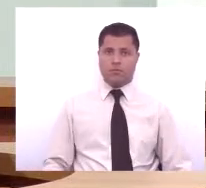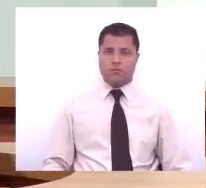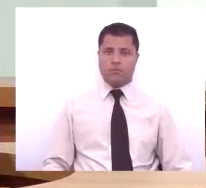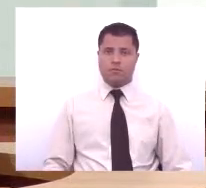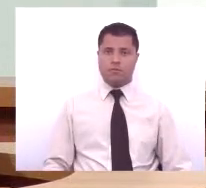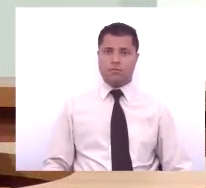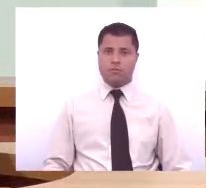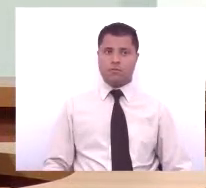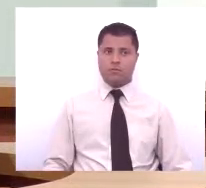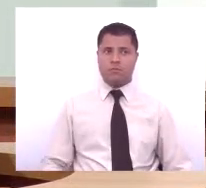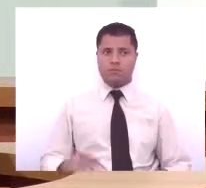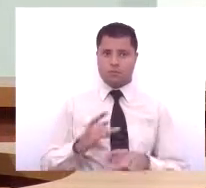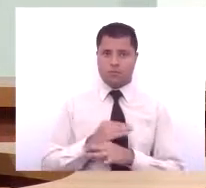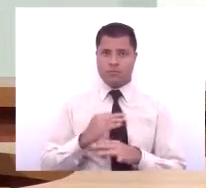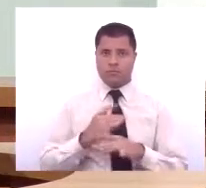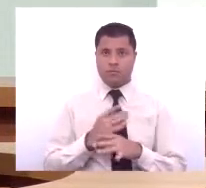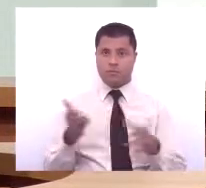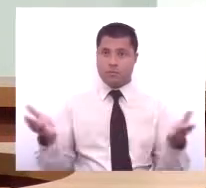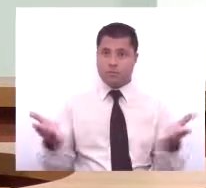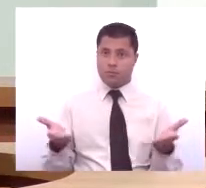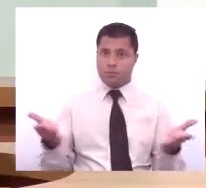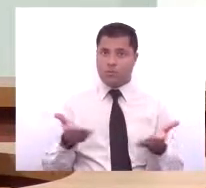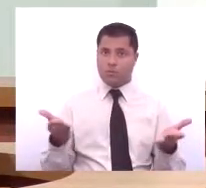cidade hoje